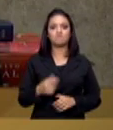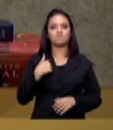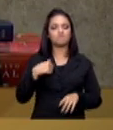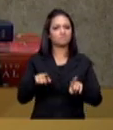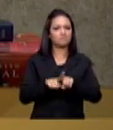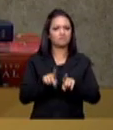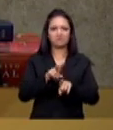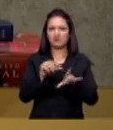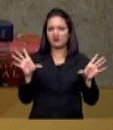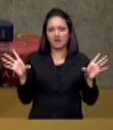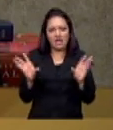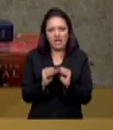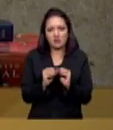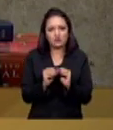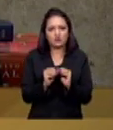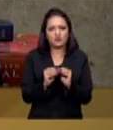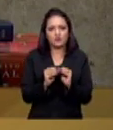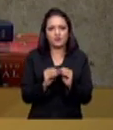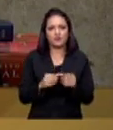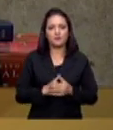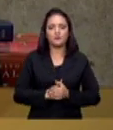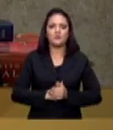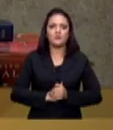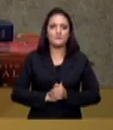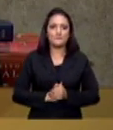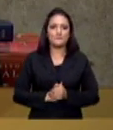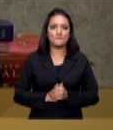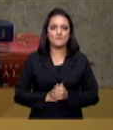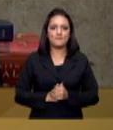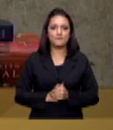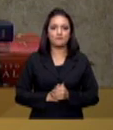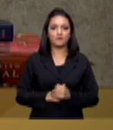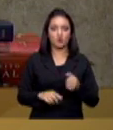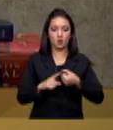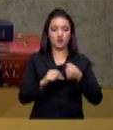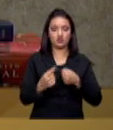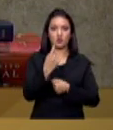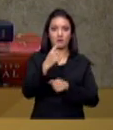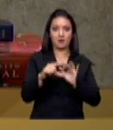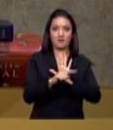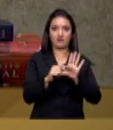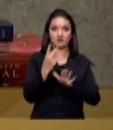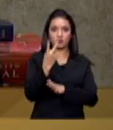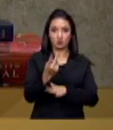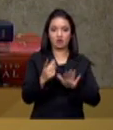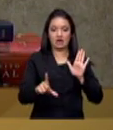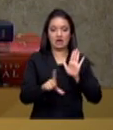sintetizar bastante. Com relação ao artigo 1º, parágrafo 2º da Lei